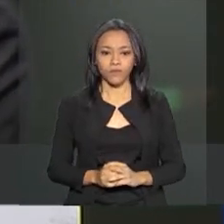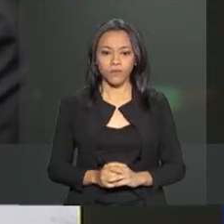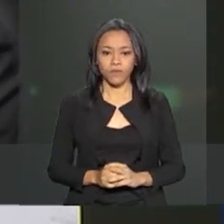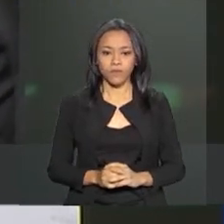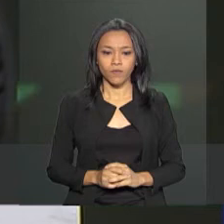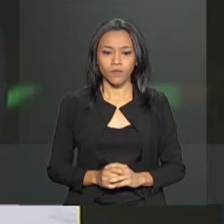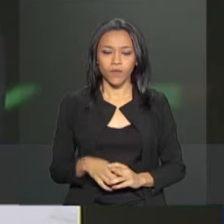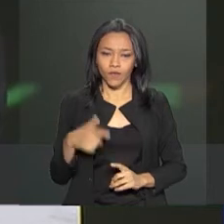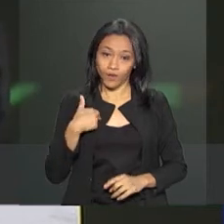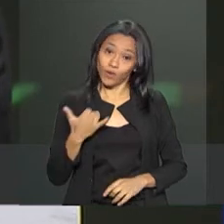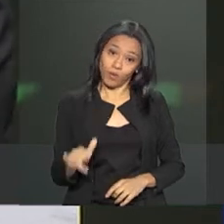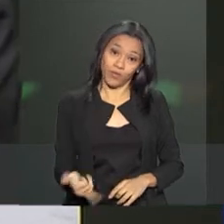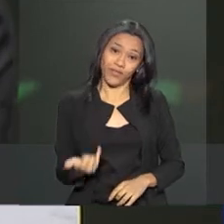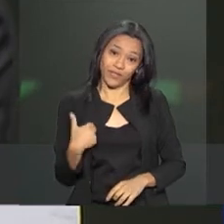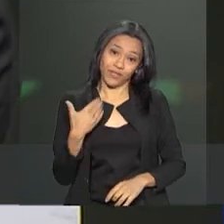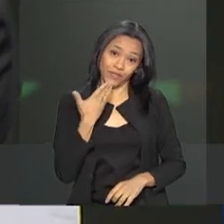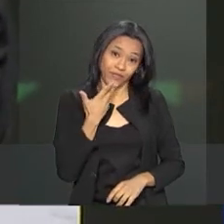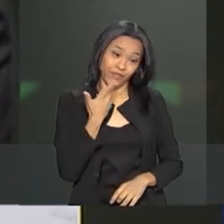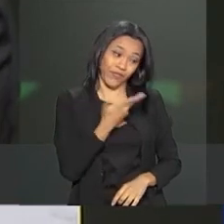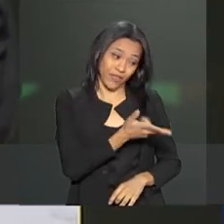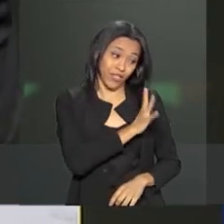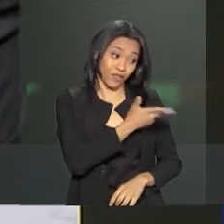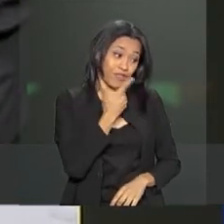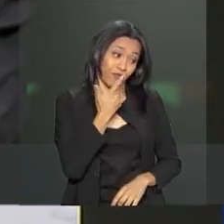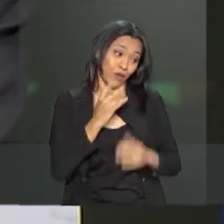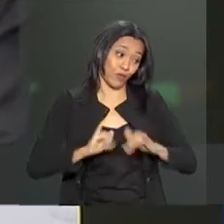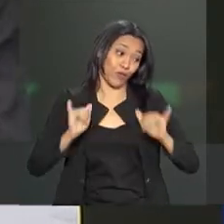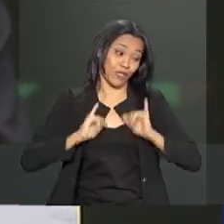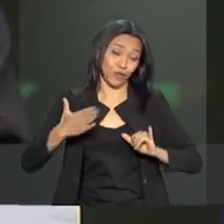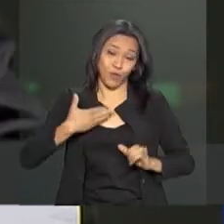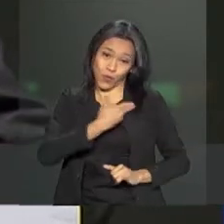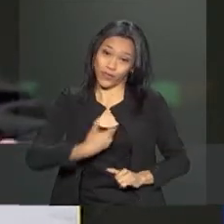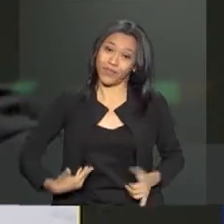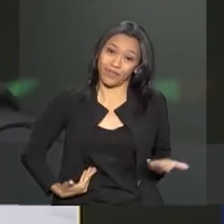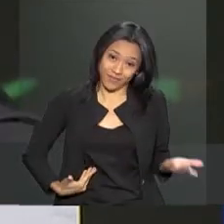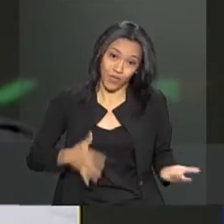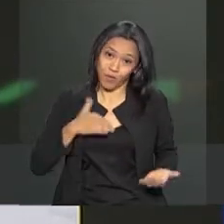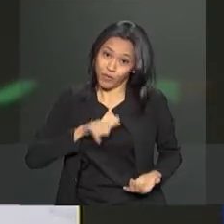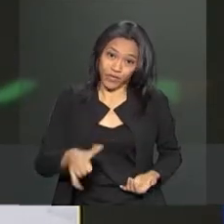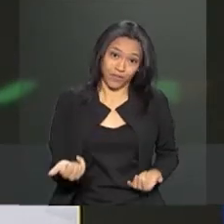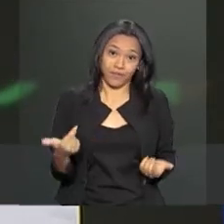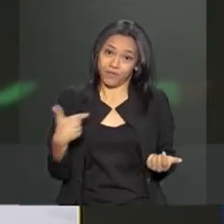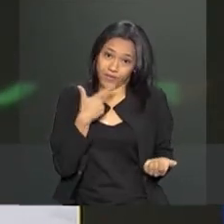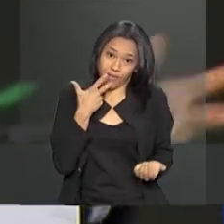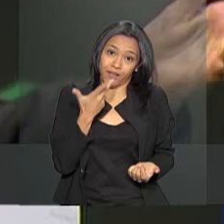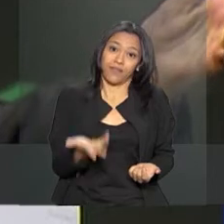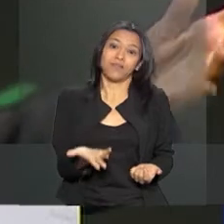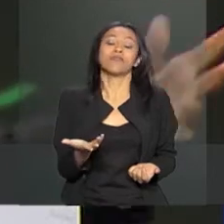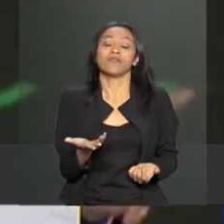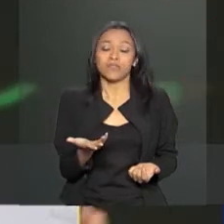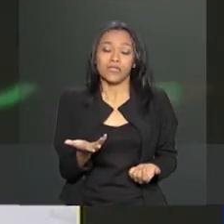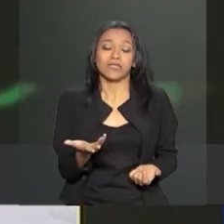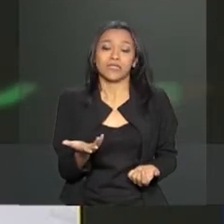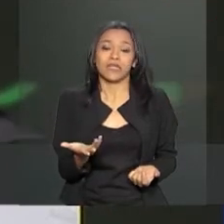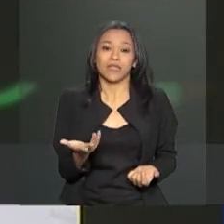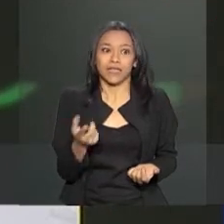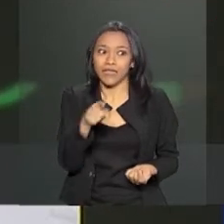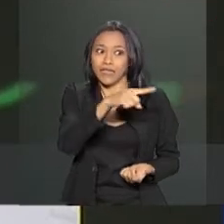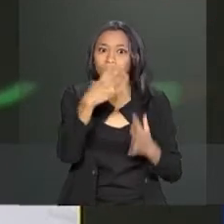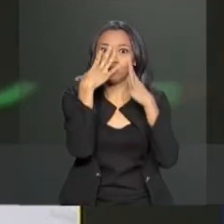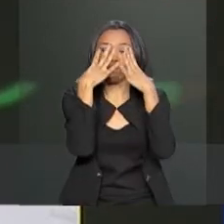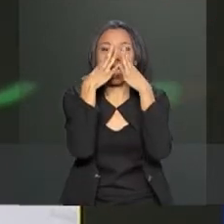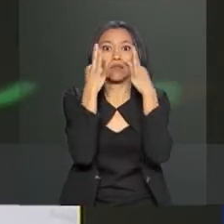Eu estou aproveitando isso, viu, primo, já que você fez propaganda no meu governo. Eu estou aproveitando isso para aproveitar esse público